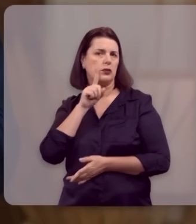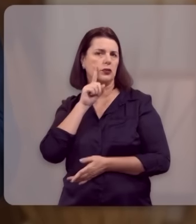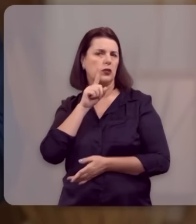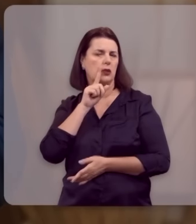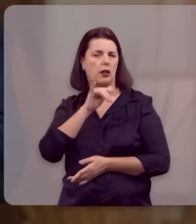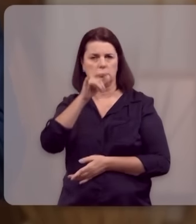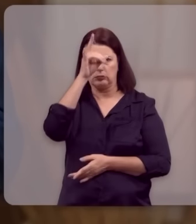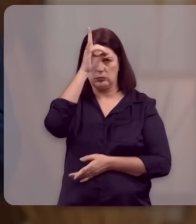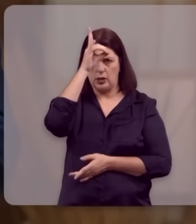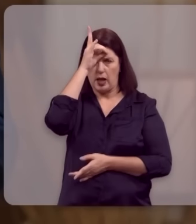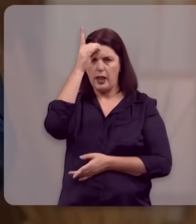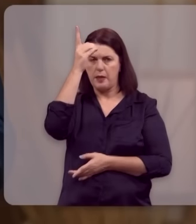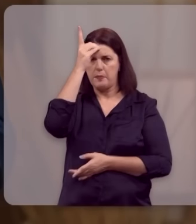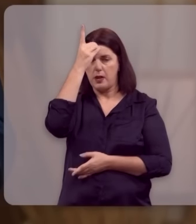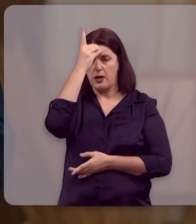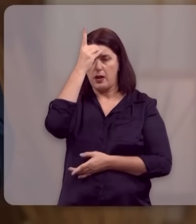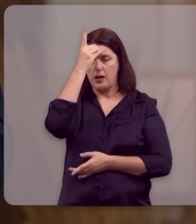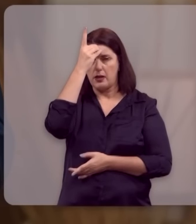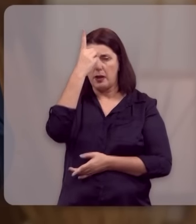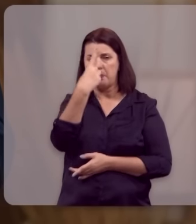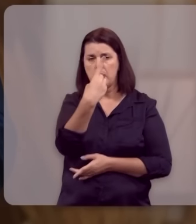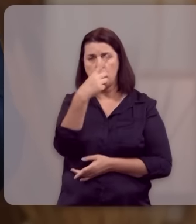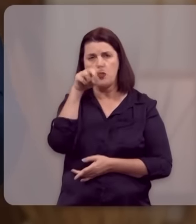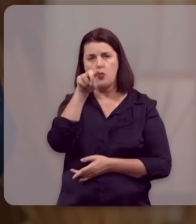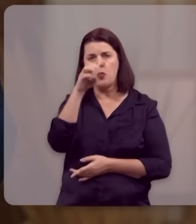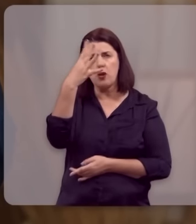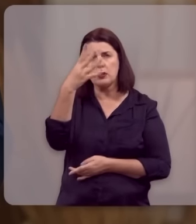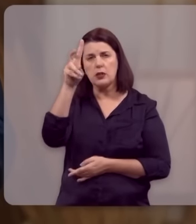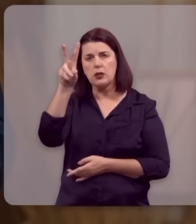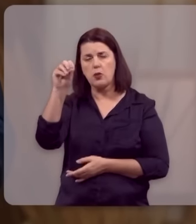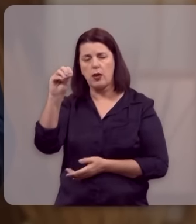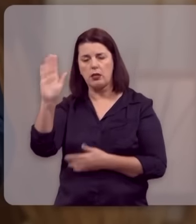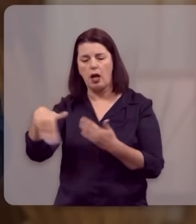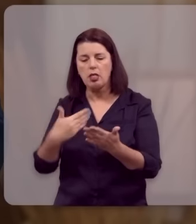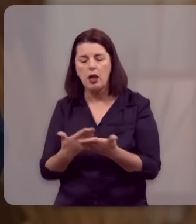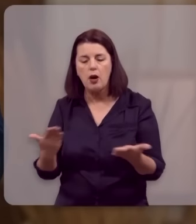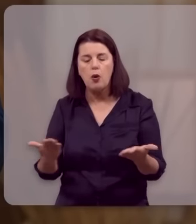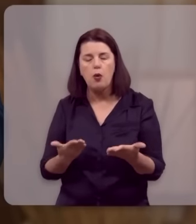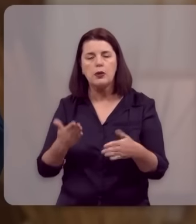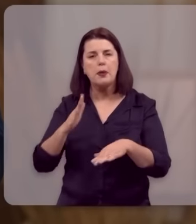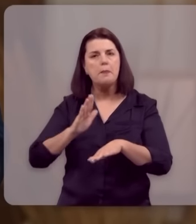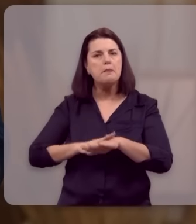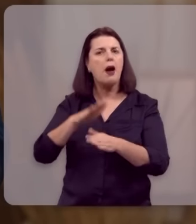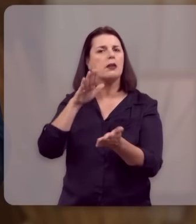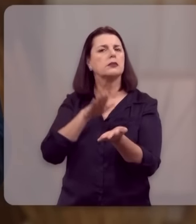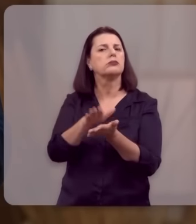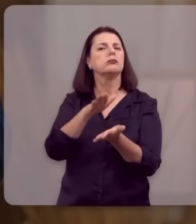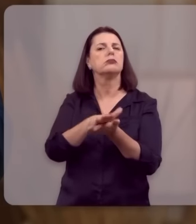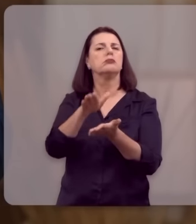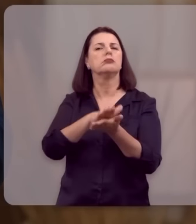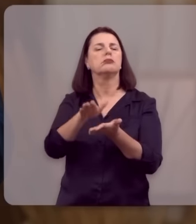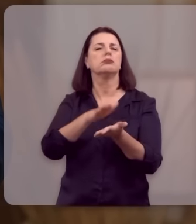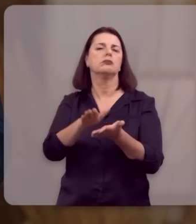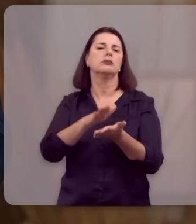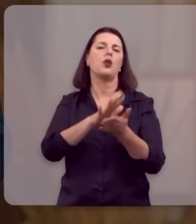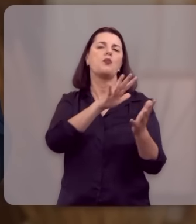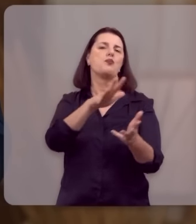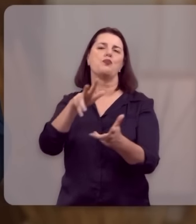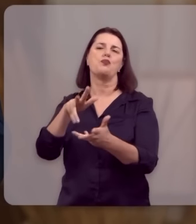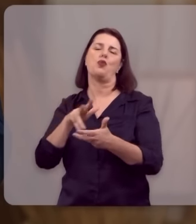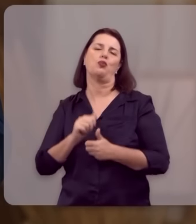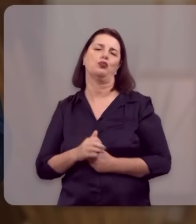em 1450. E até hoje, é o livro mais impresso no mundo.